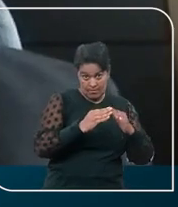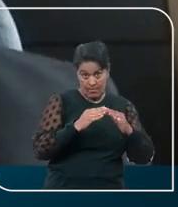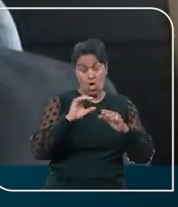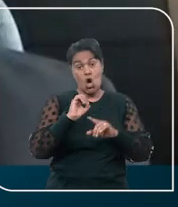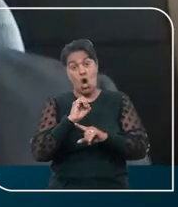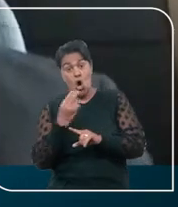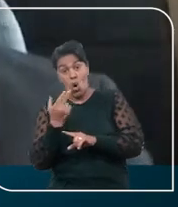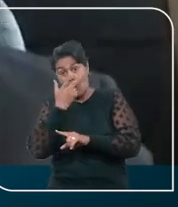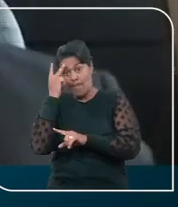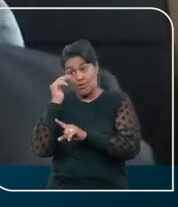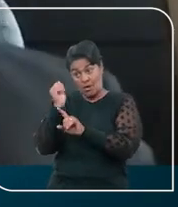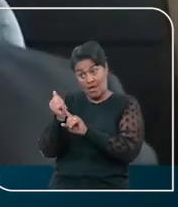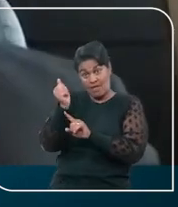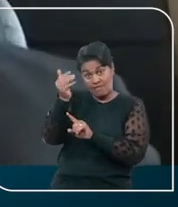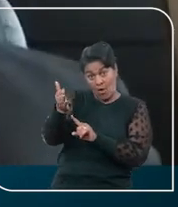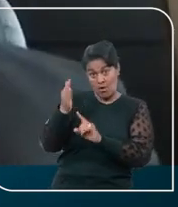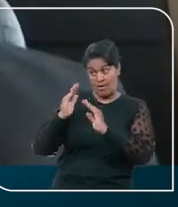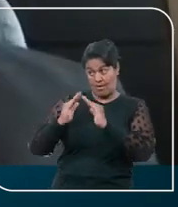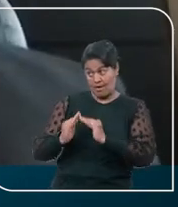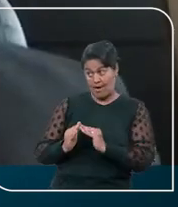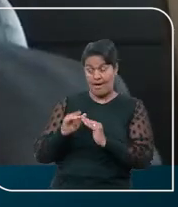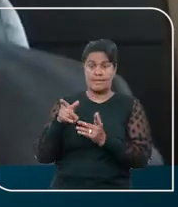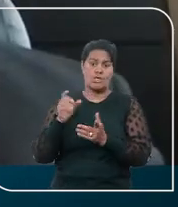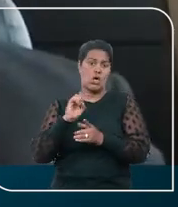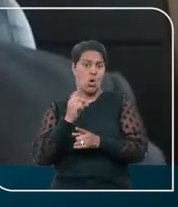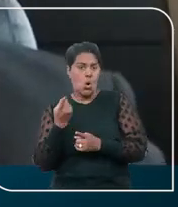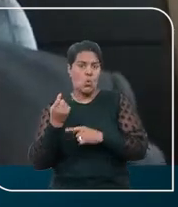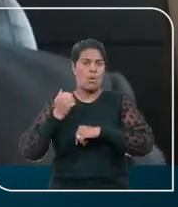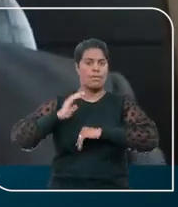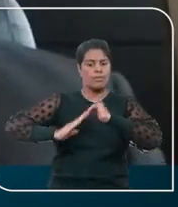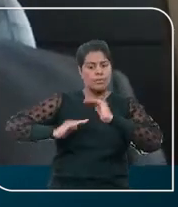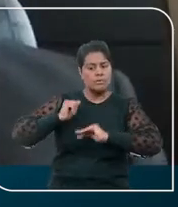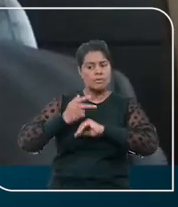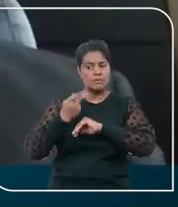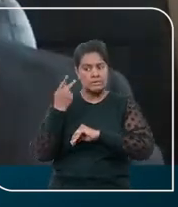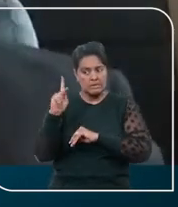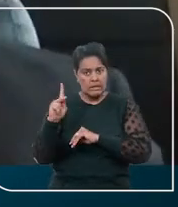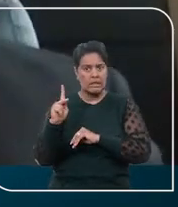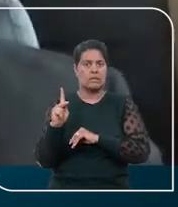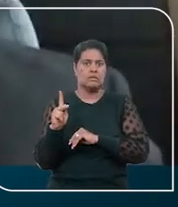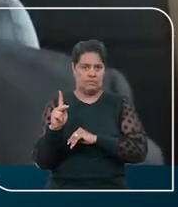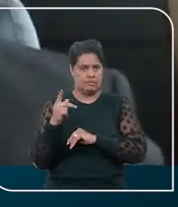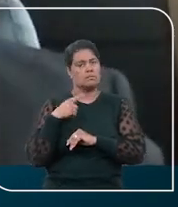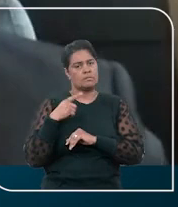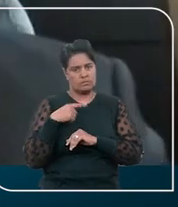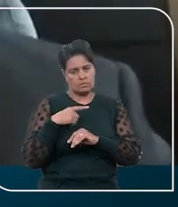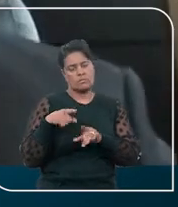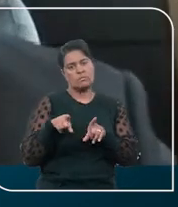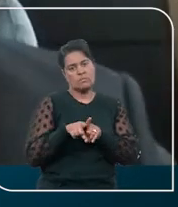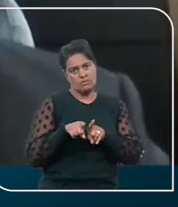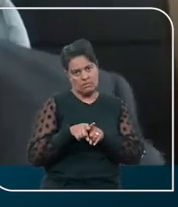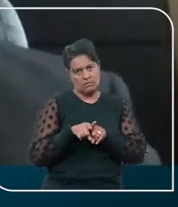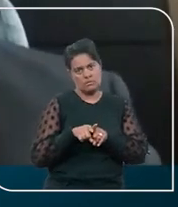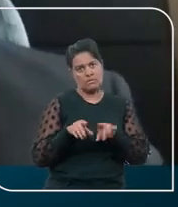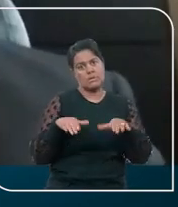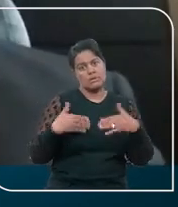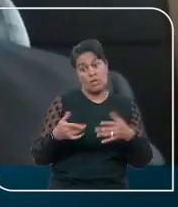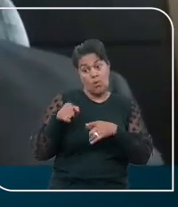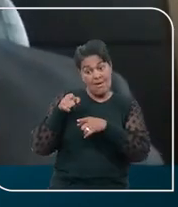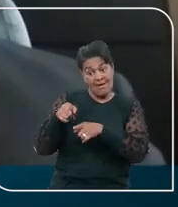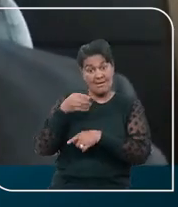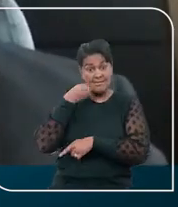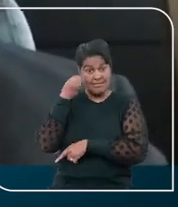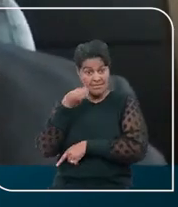dito profissional, né? Que é aquele que vive e se dedica ao exercício dessa atividade. Então, pela sua experiência, pelo